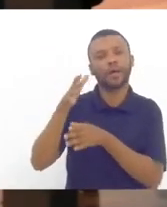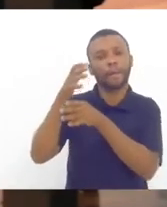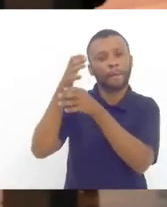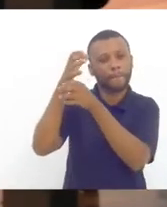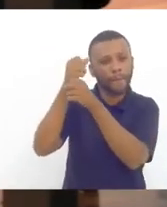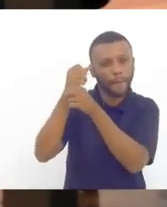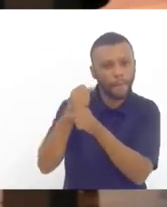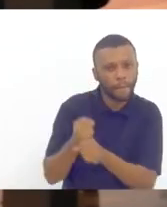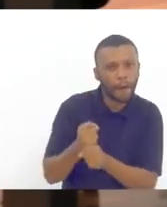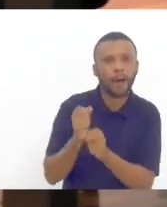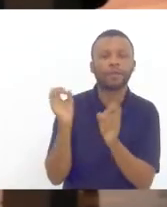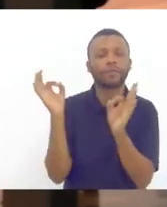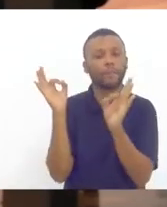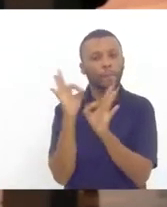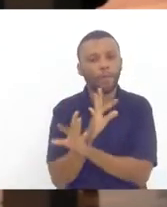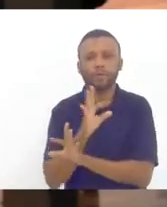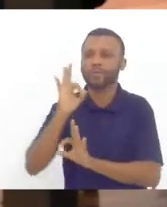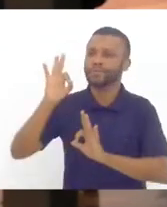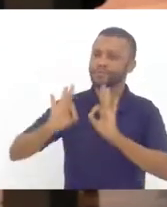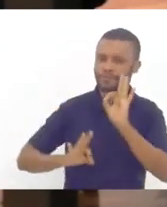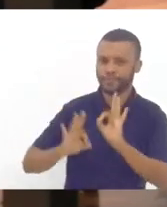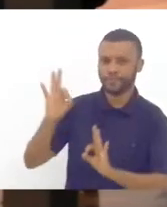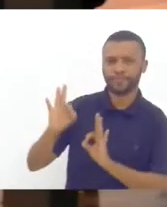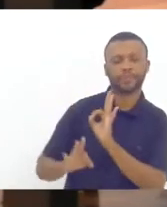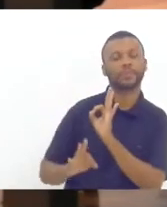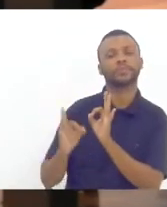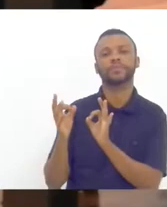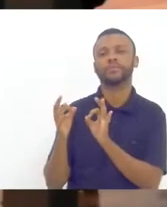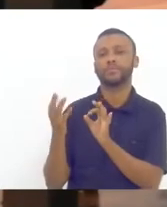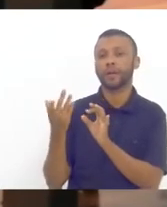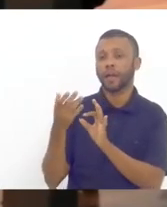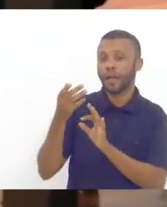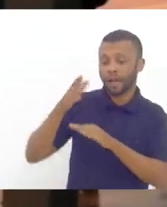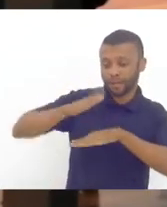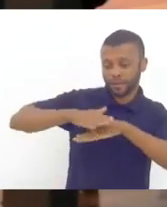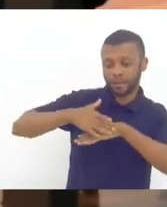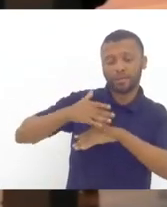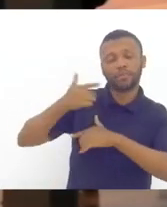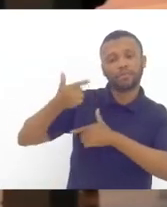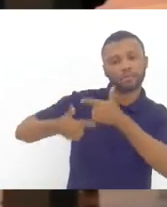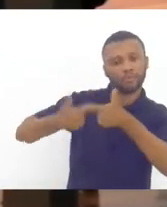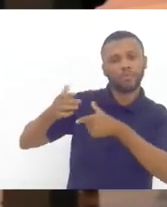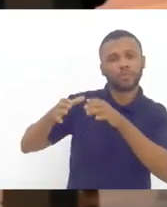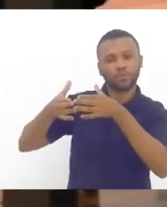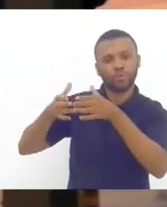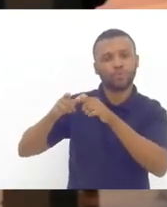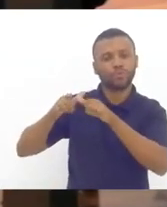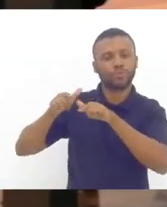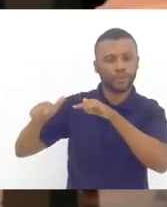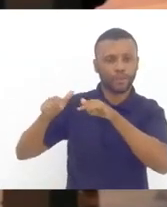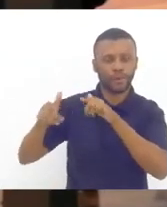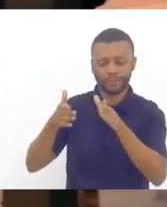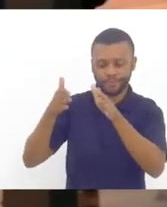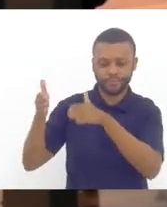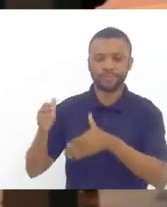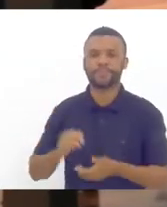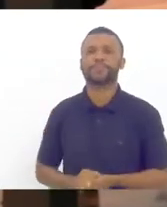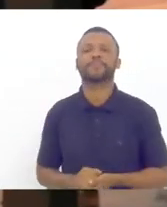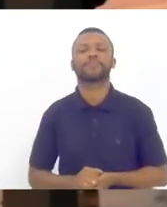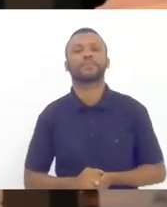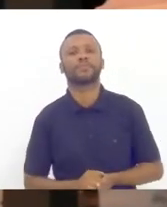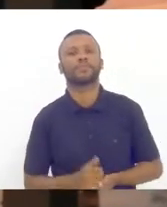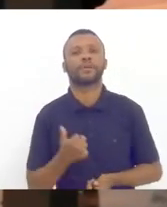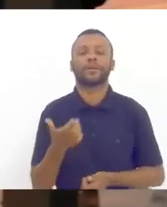que já estão prontos, que foi feito no âmbito desse grupo de trabalho. Então, secretário, então gostaria de solicitar